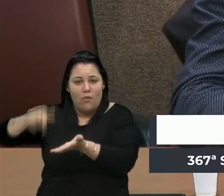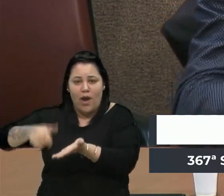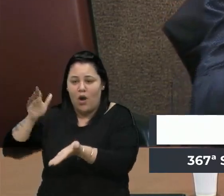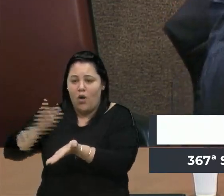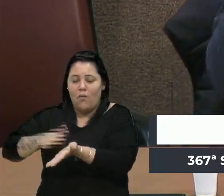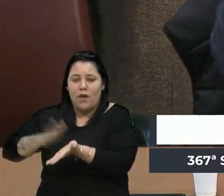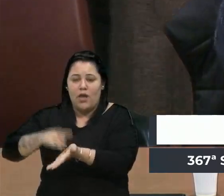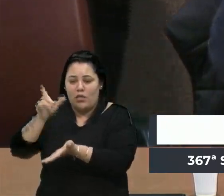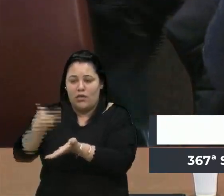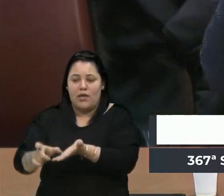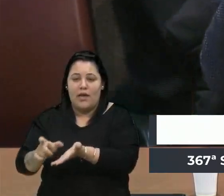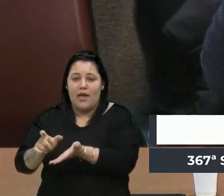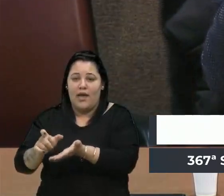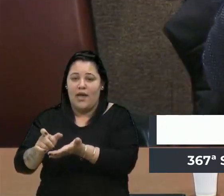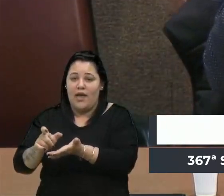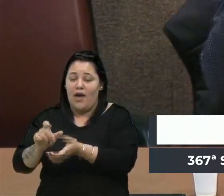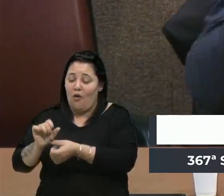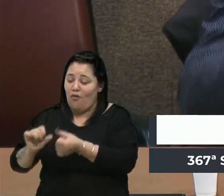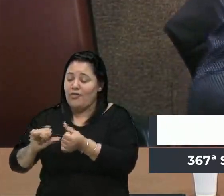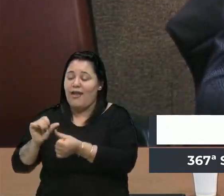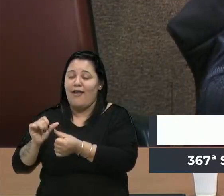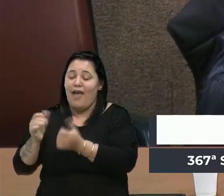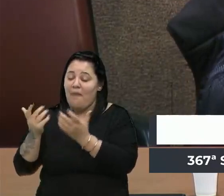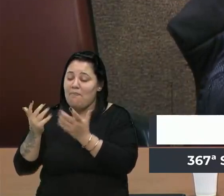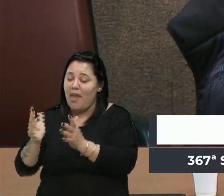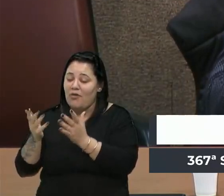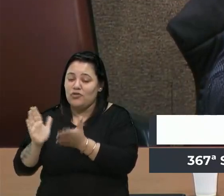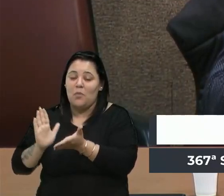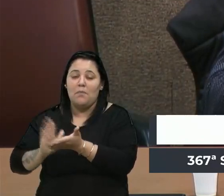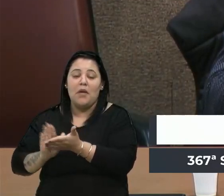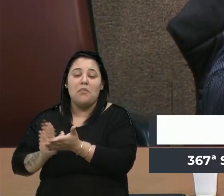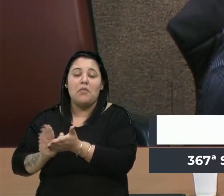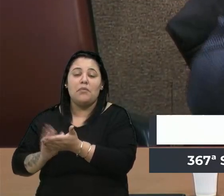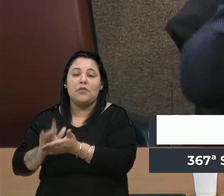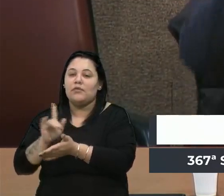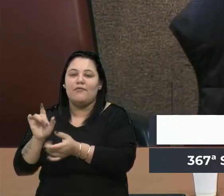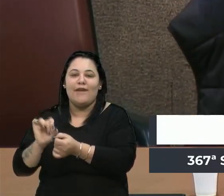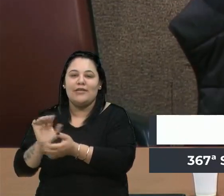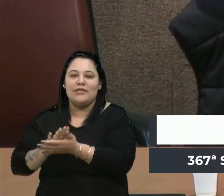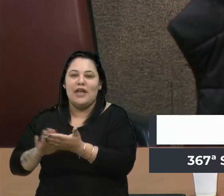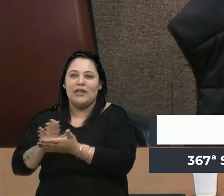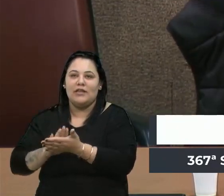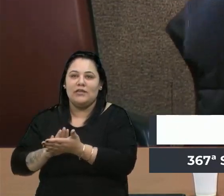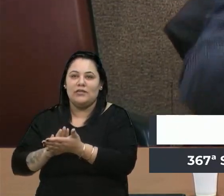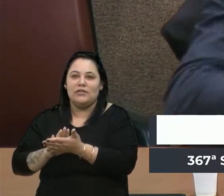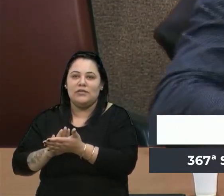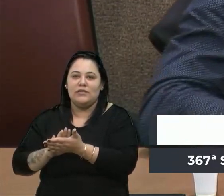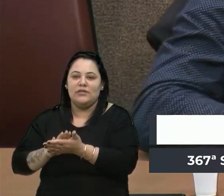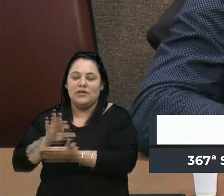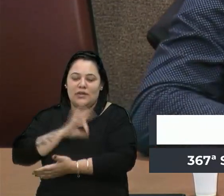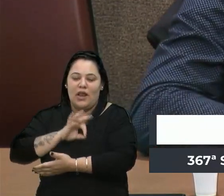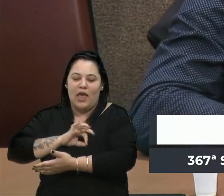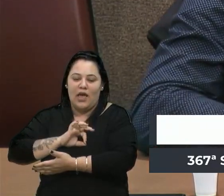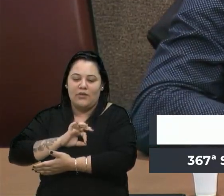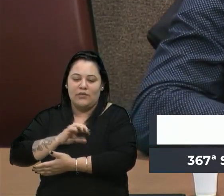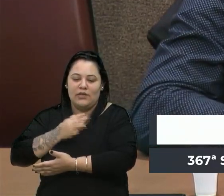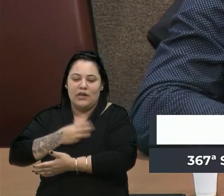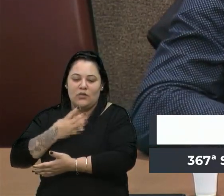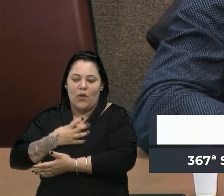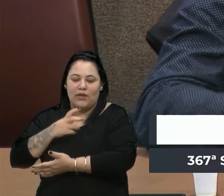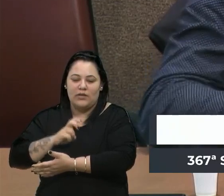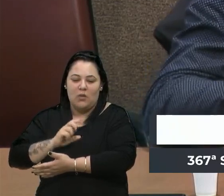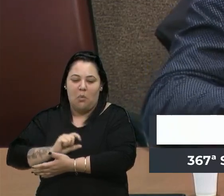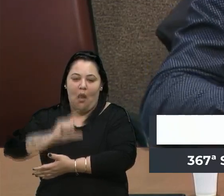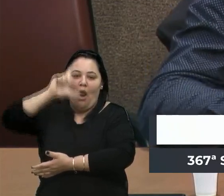Aliás, é aplaudido por não fazer nada. Ganha 3, 4, 5 vezes o que a gente ganha.